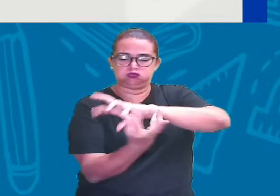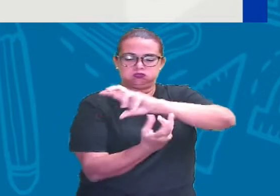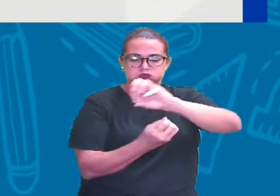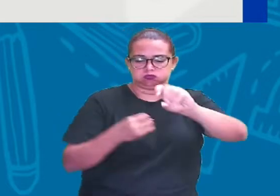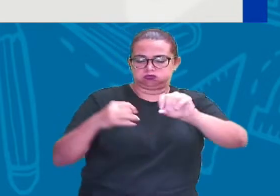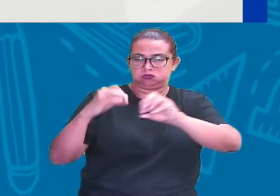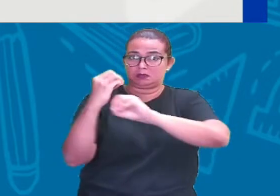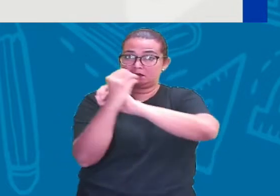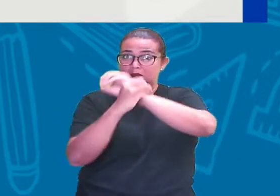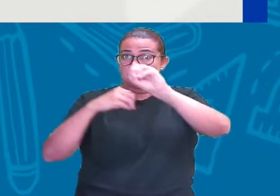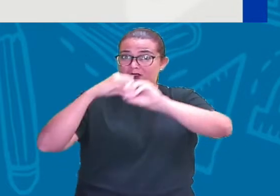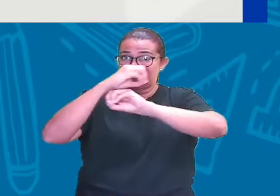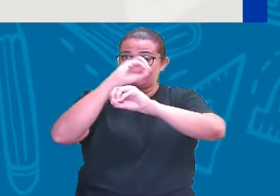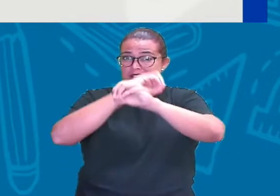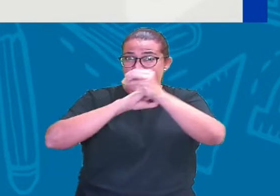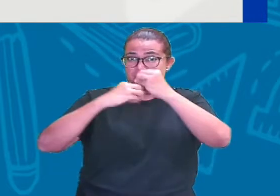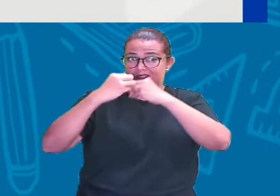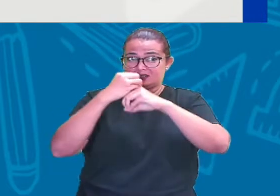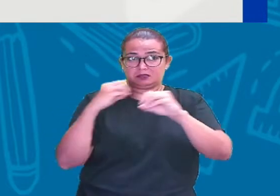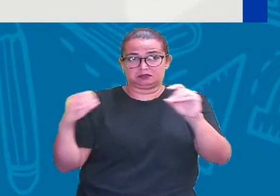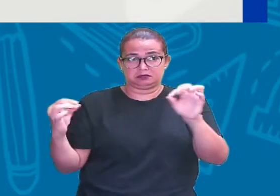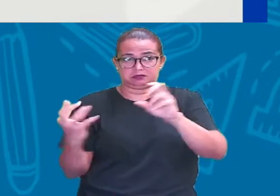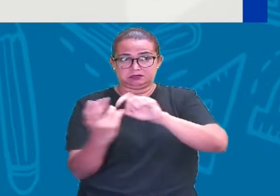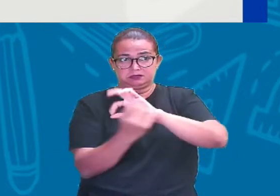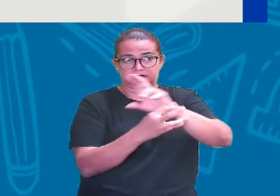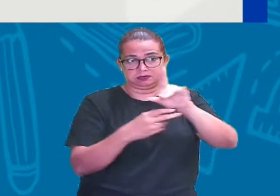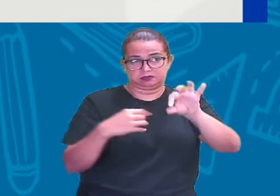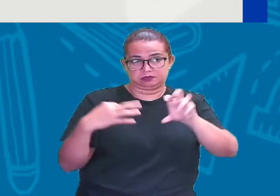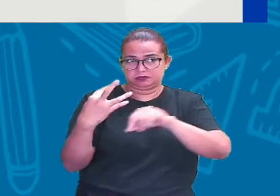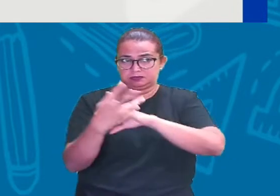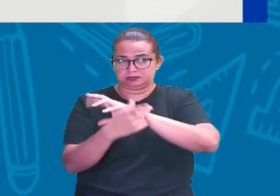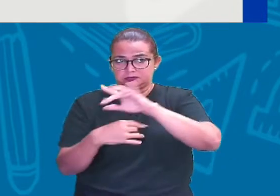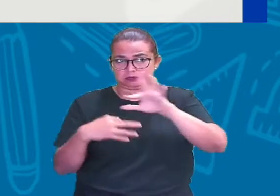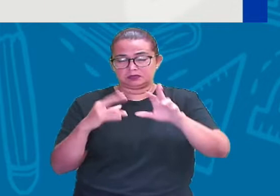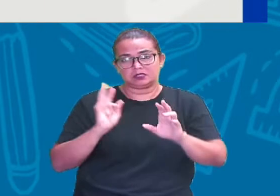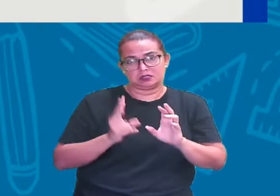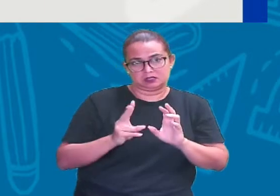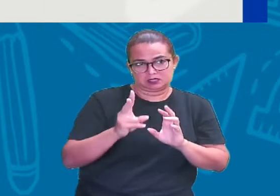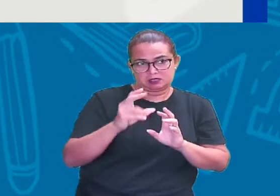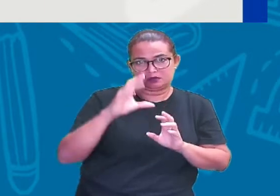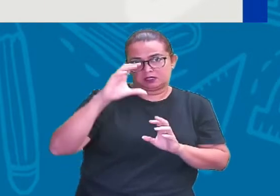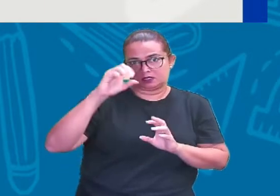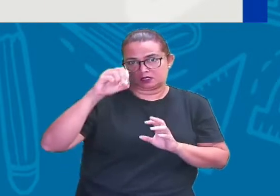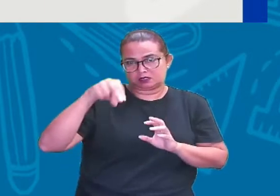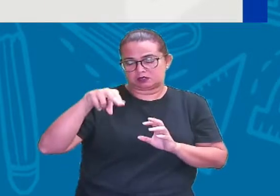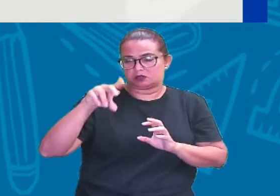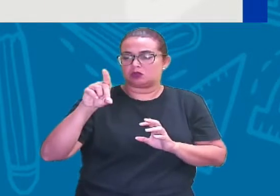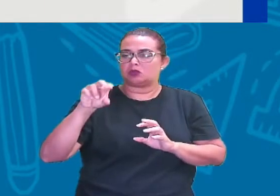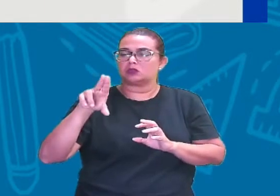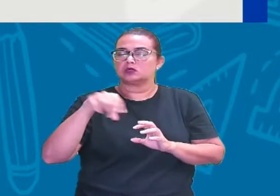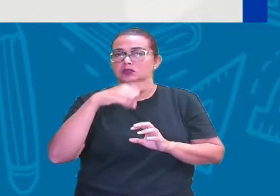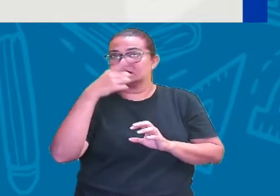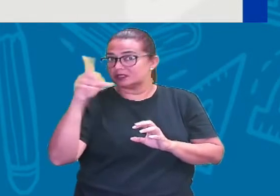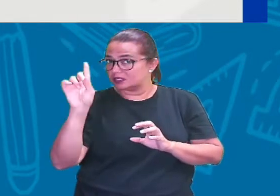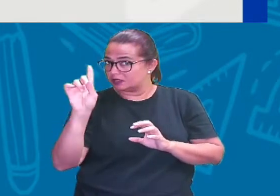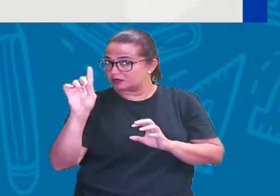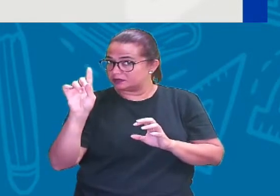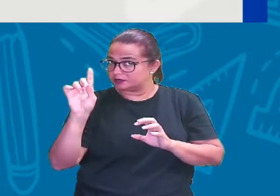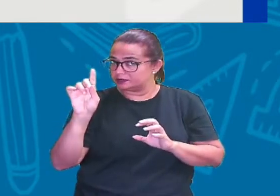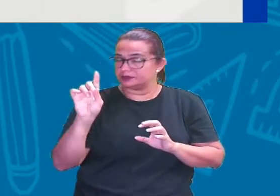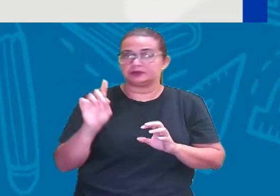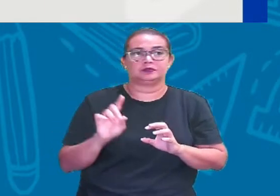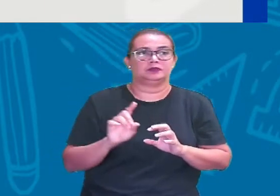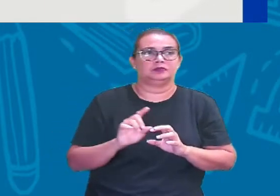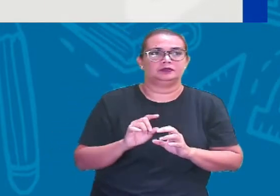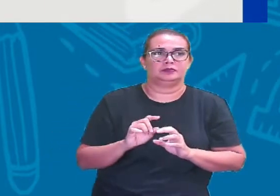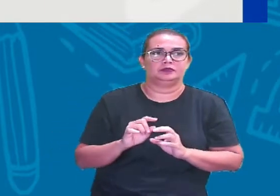das moléculas. Sempre assim, professor? É, sempre assim. Na condução. Cuidado, tá? Estou falando na condução ainda.